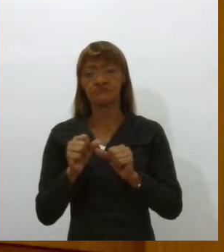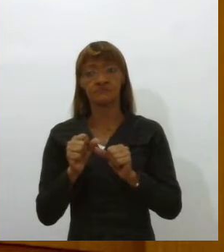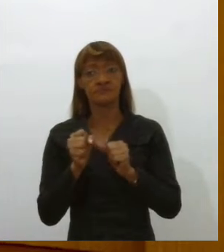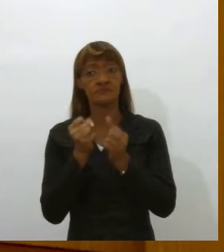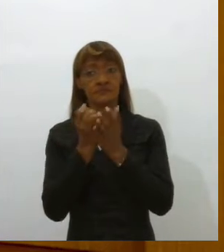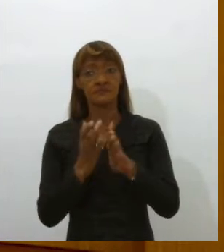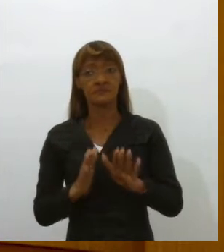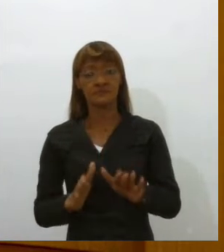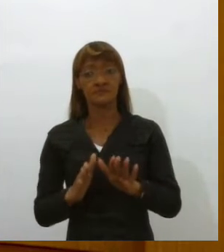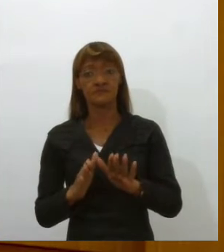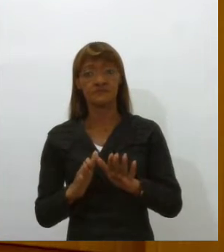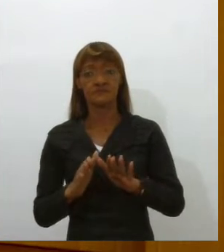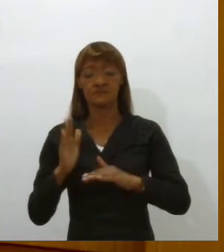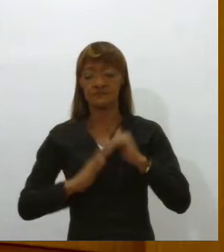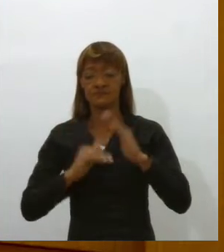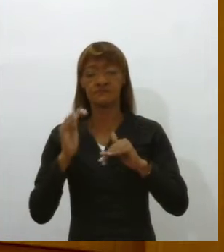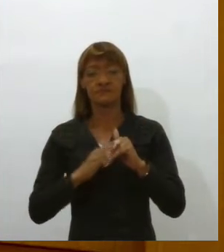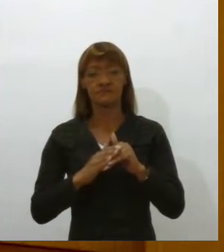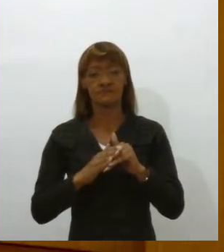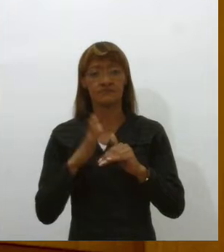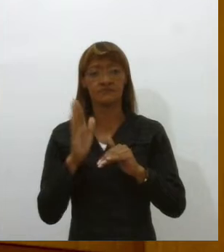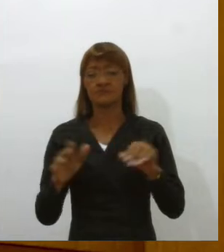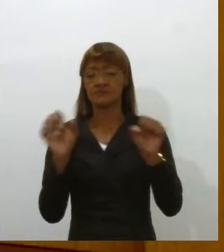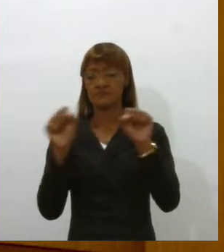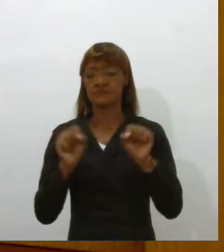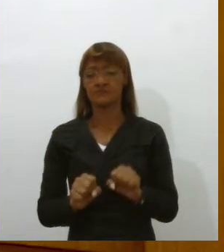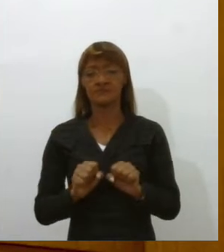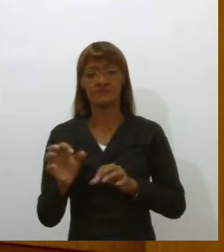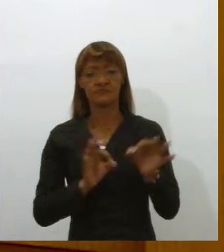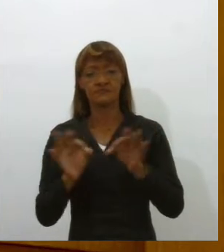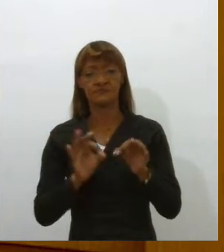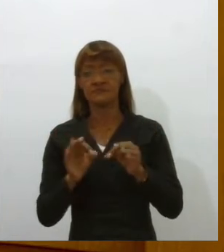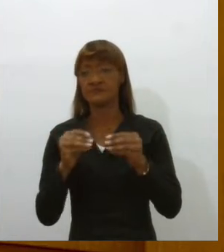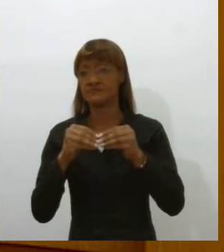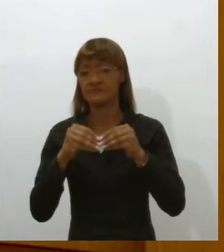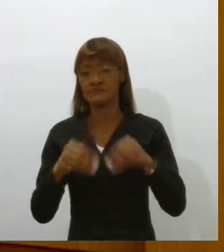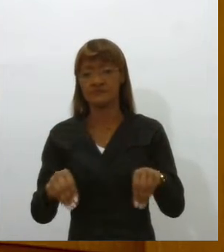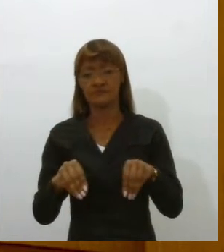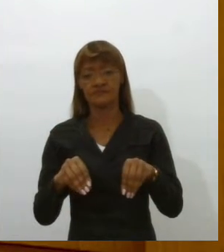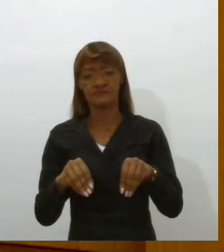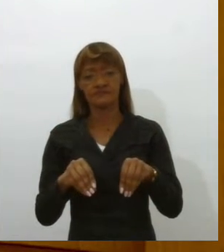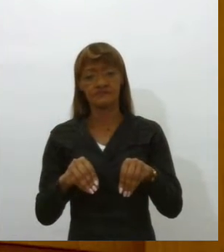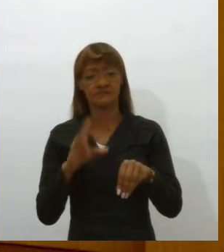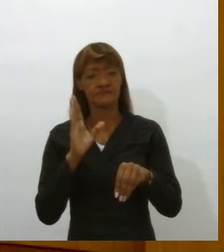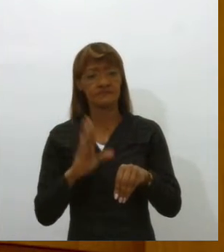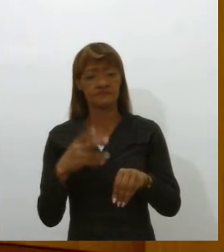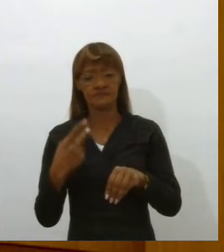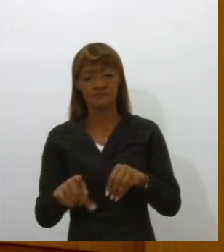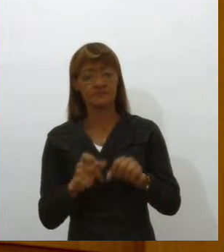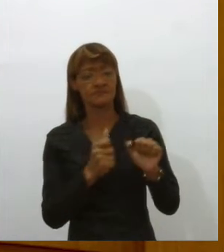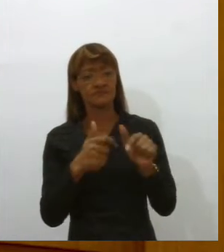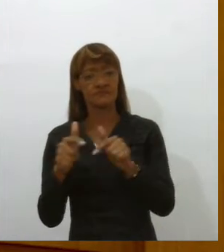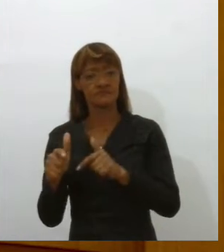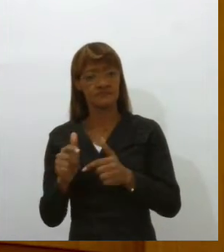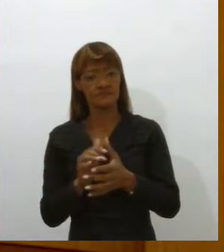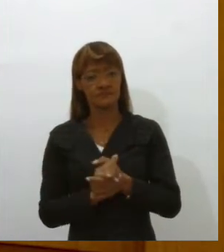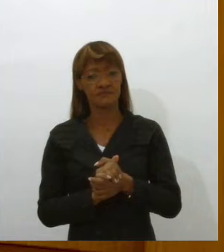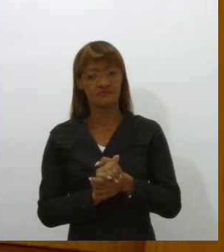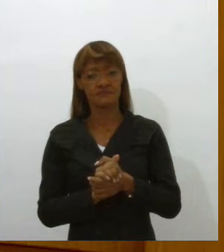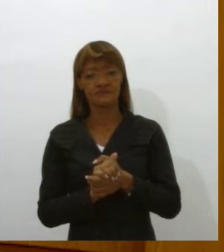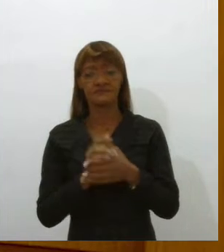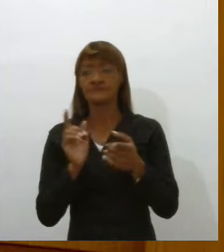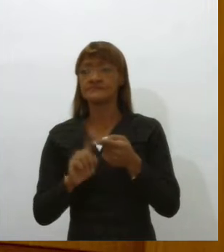imobiliário, ataca o sistema de organização para o mercado imobiliário brasileiro e coloca em